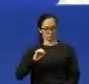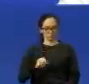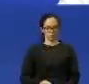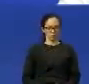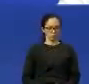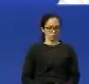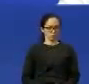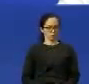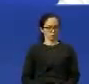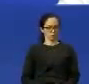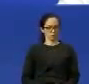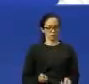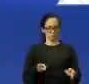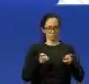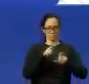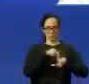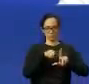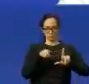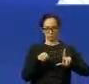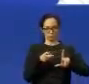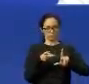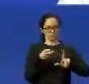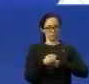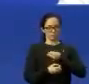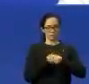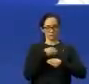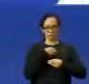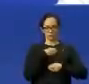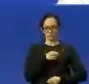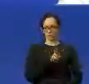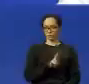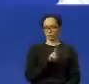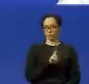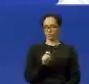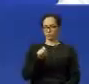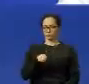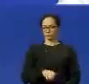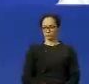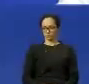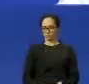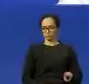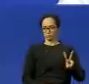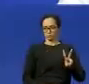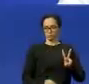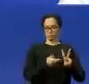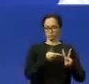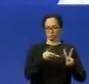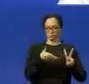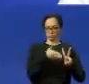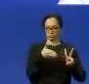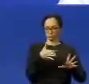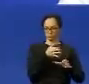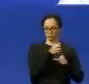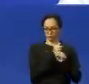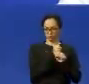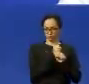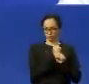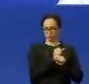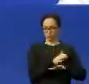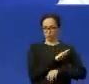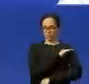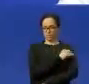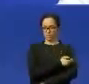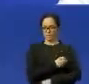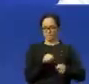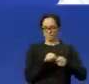gráfico que o fisioterapeuta encontrou seria qual tipo de curva? Bem, sendo V a velocidade de contração do músculo ao ser submetido